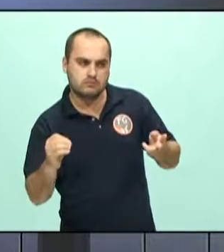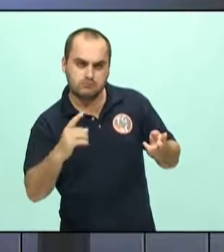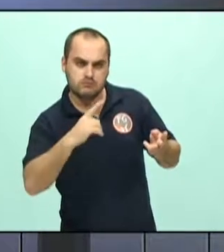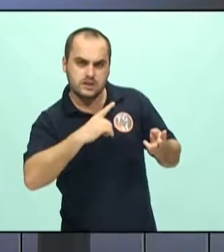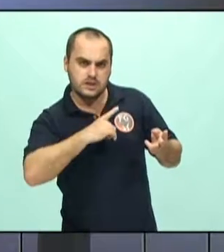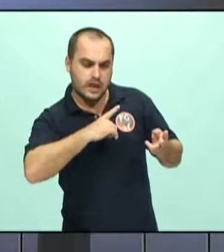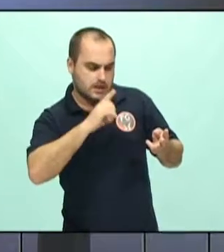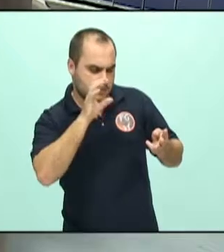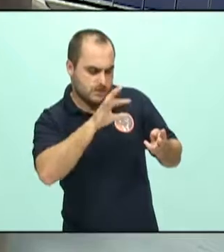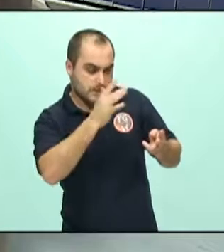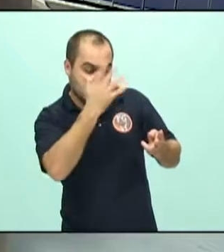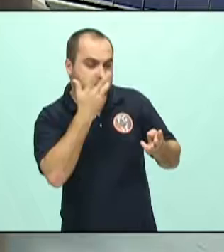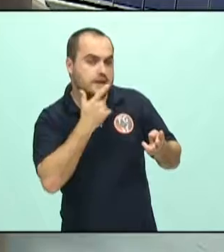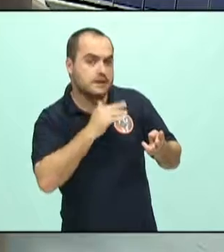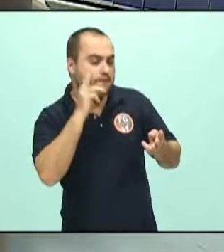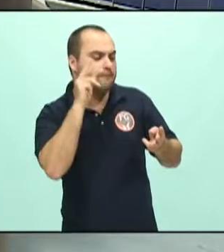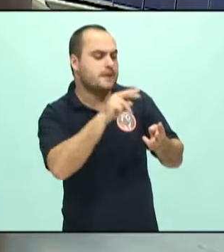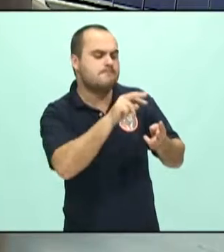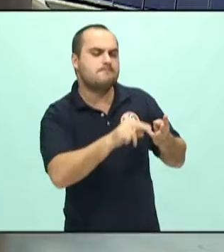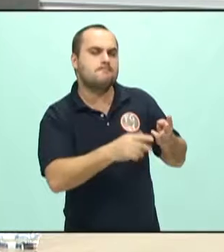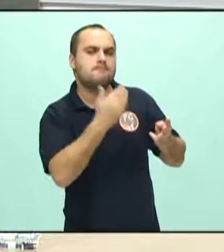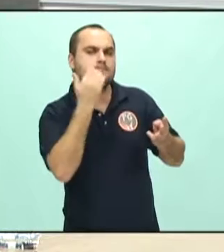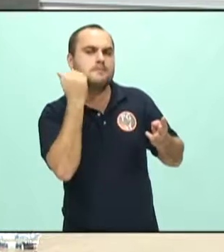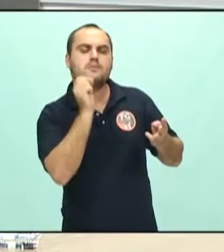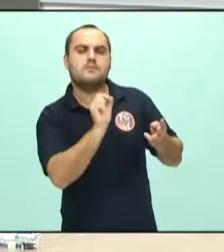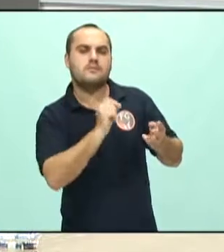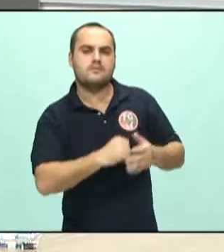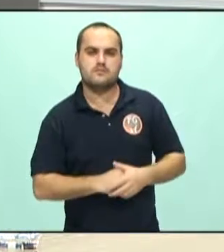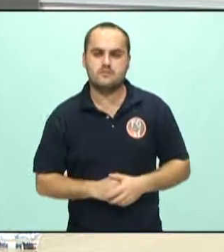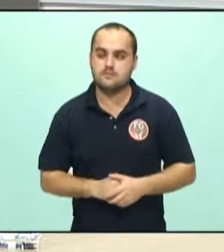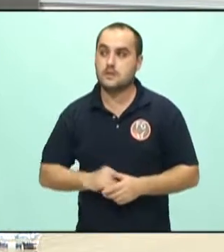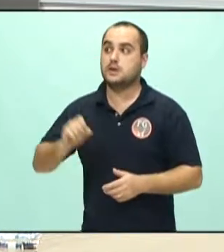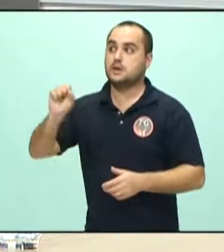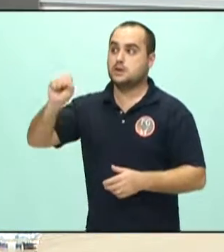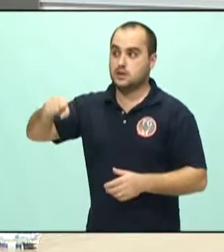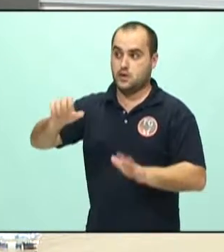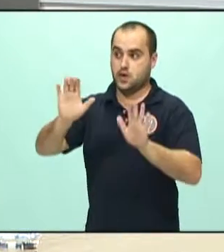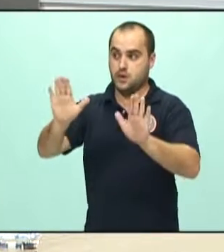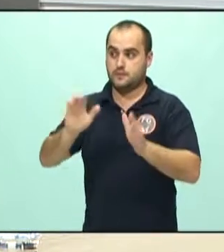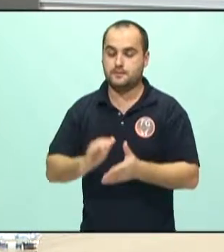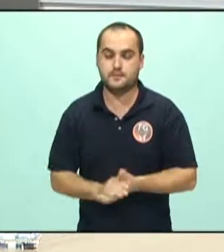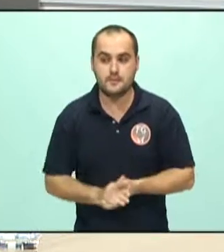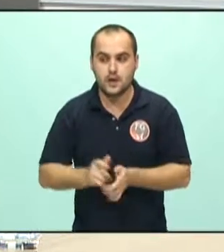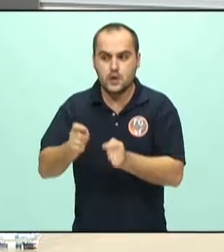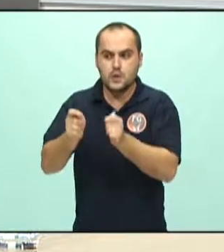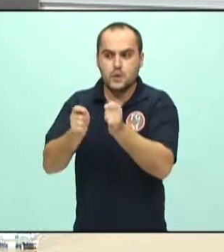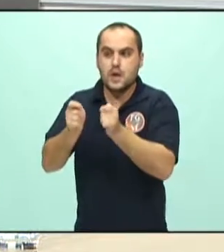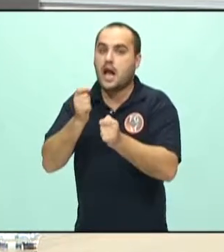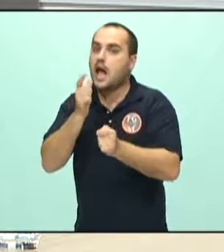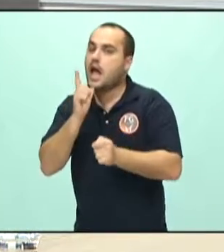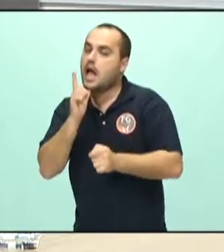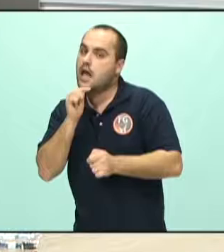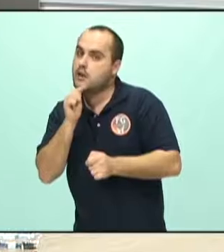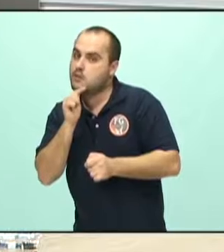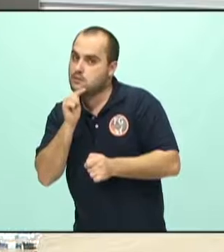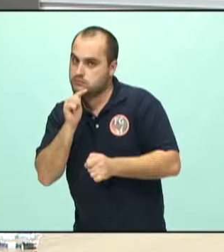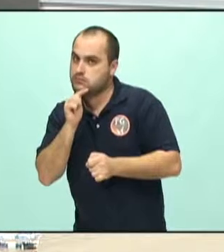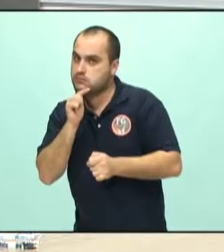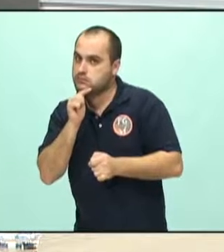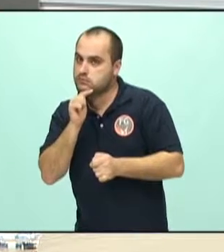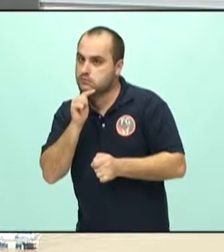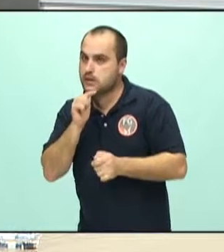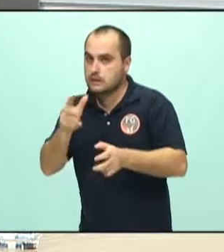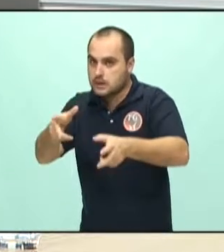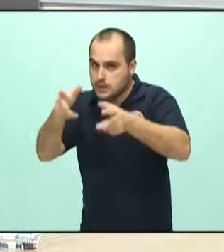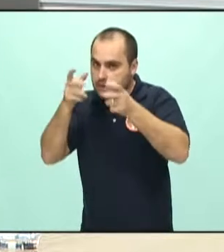diferenciado das crianças sim as questões da economia de água né eu acho que eles absorvem muito e que há uma atenção muito grande porque são